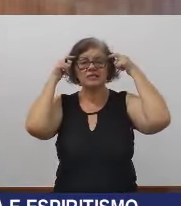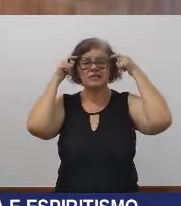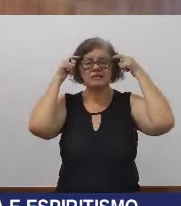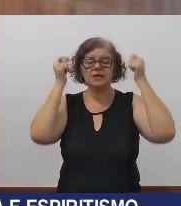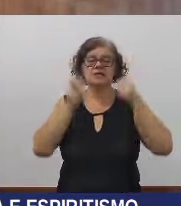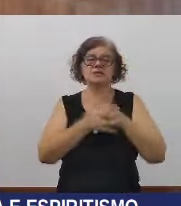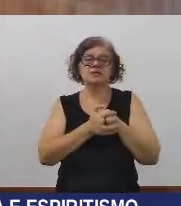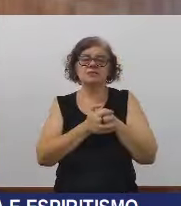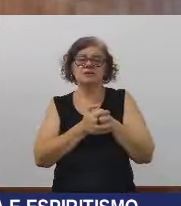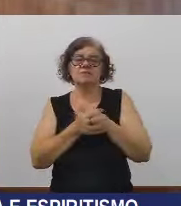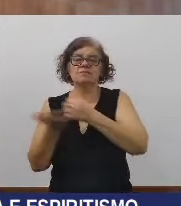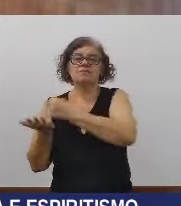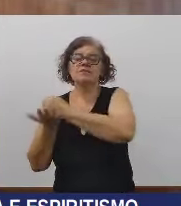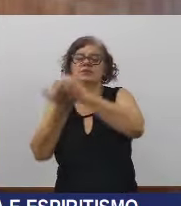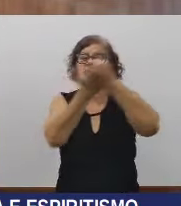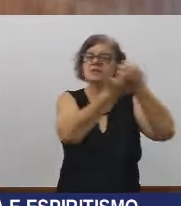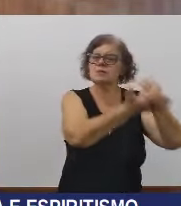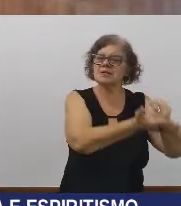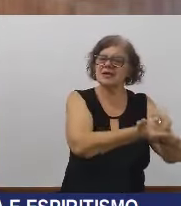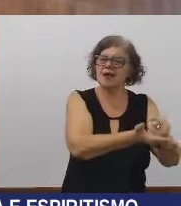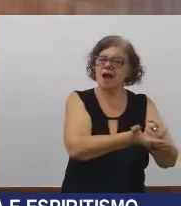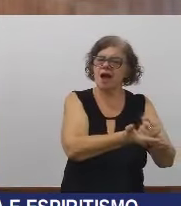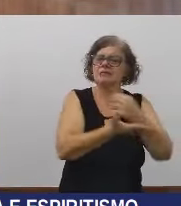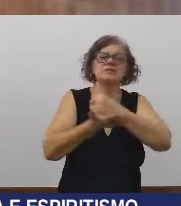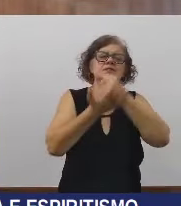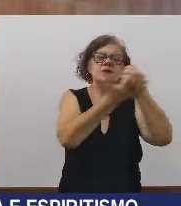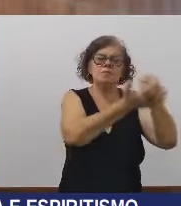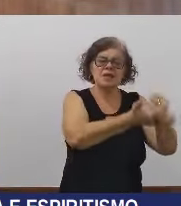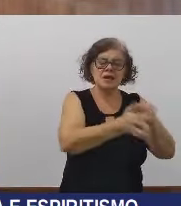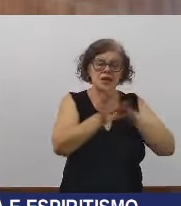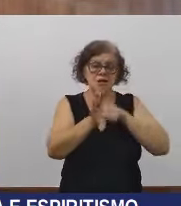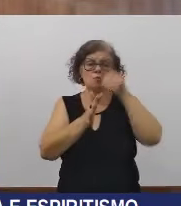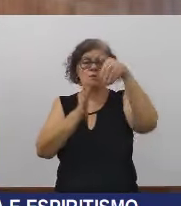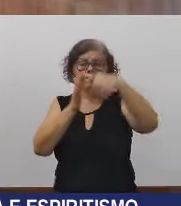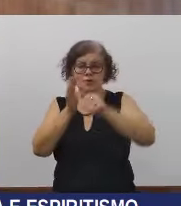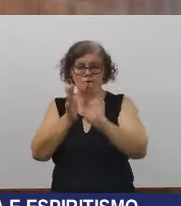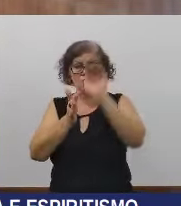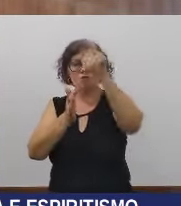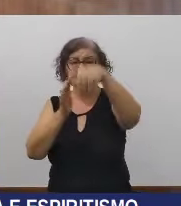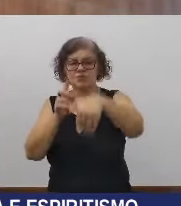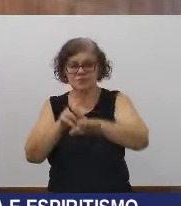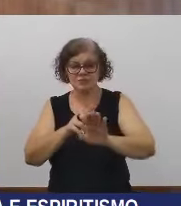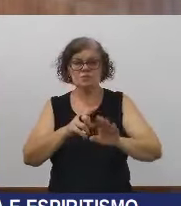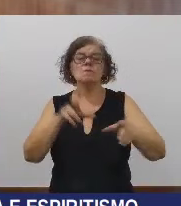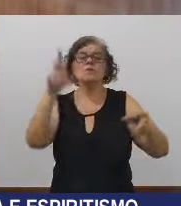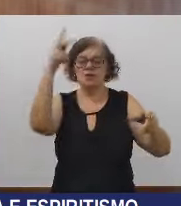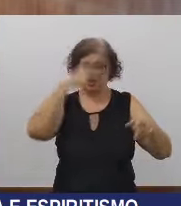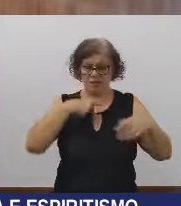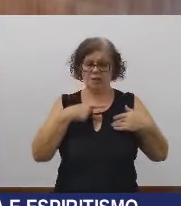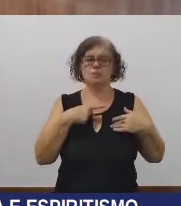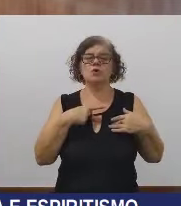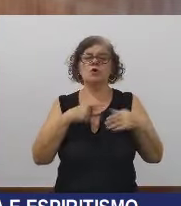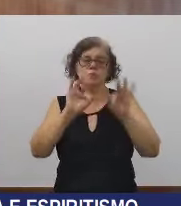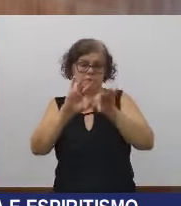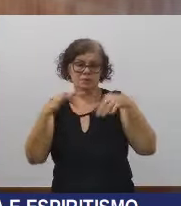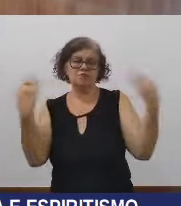desta forma, trazendo uma grande provação para ela e para, sobretudo, os